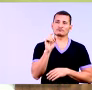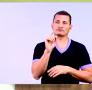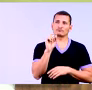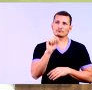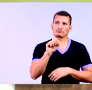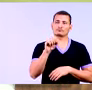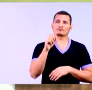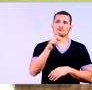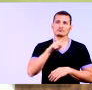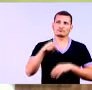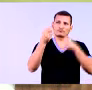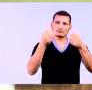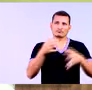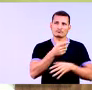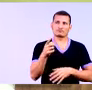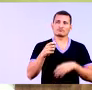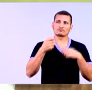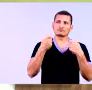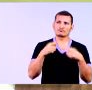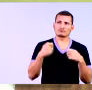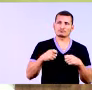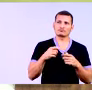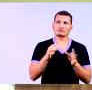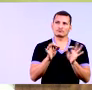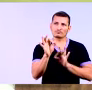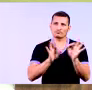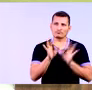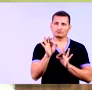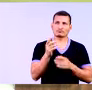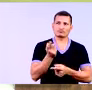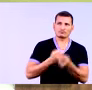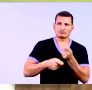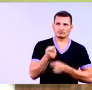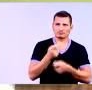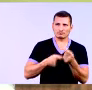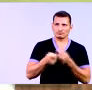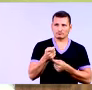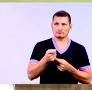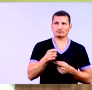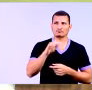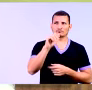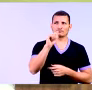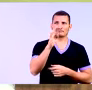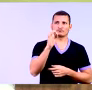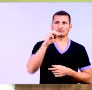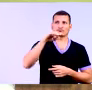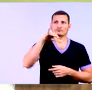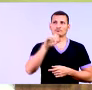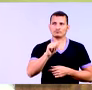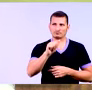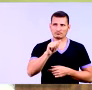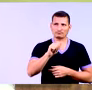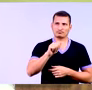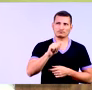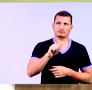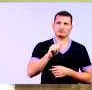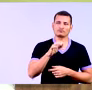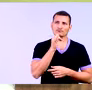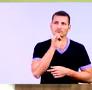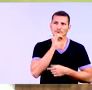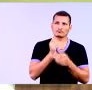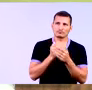que quando vocês precisam controlar a transação que seja atômica, única, que, por exemplo, na